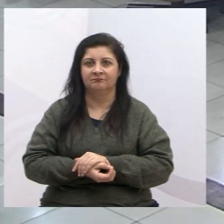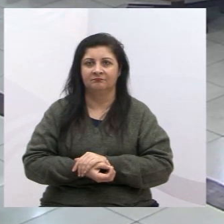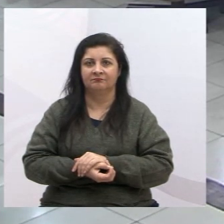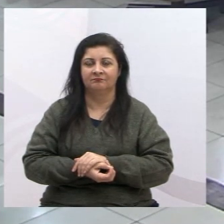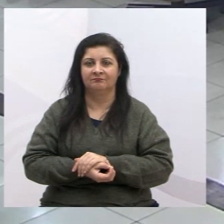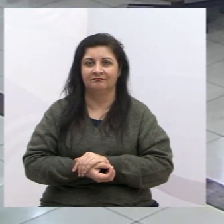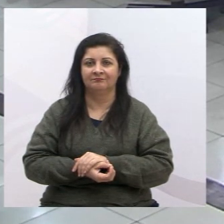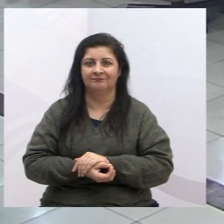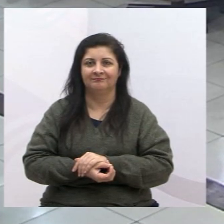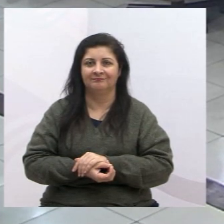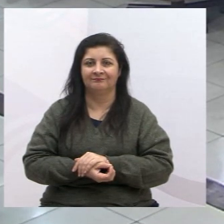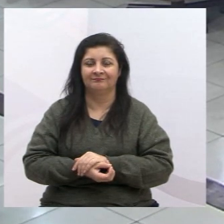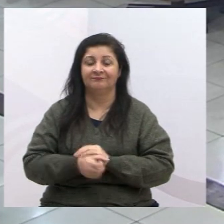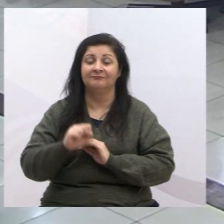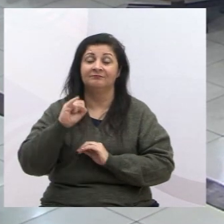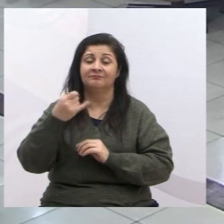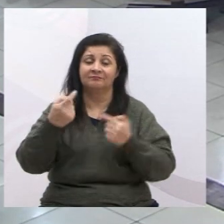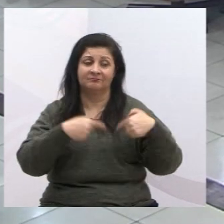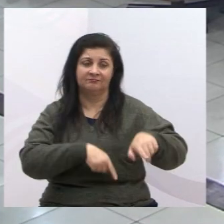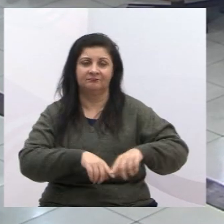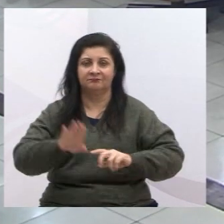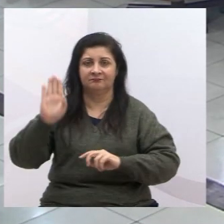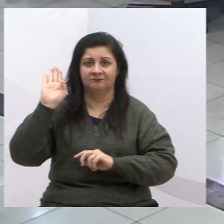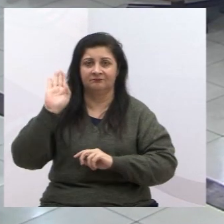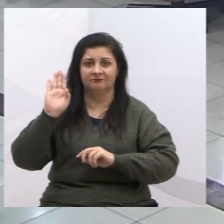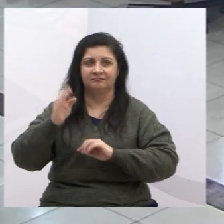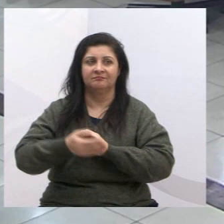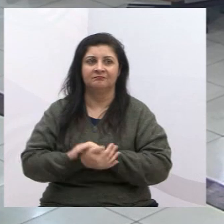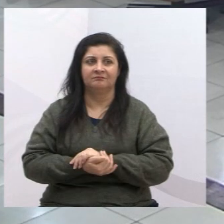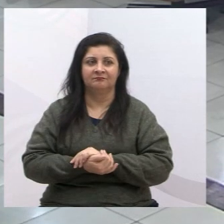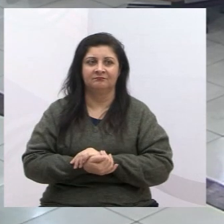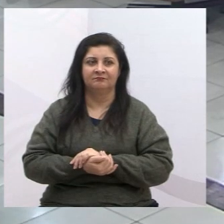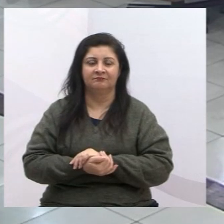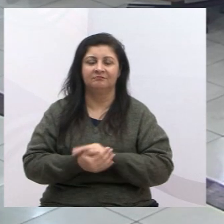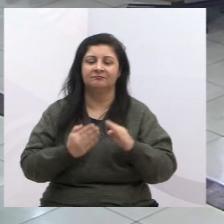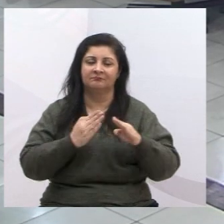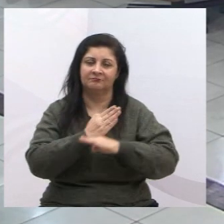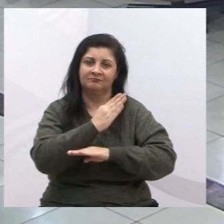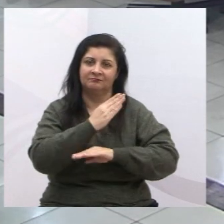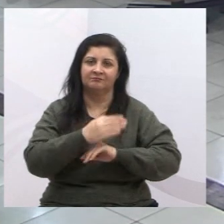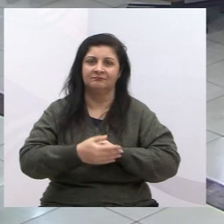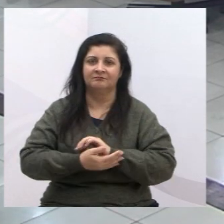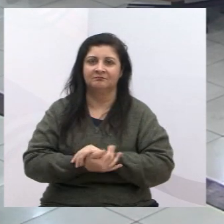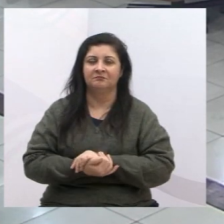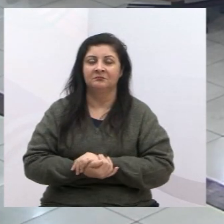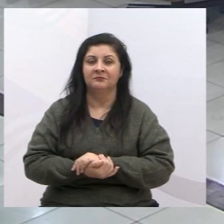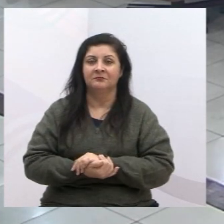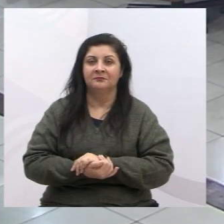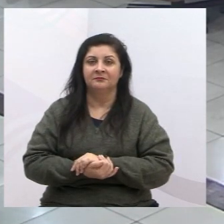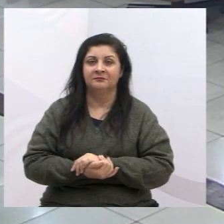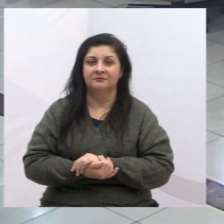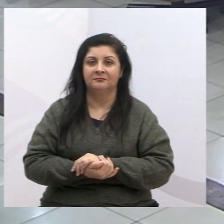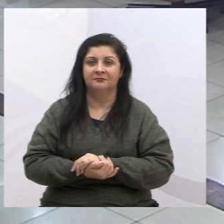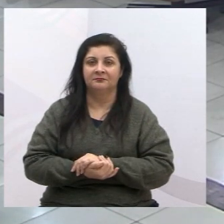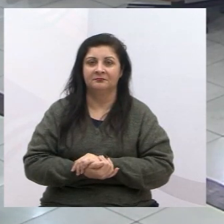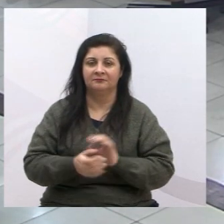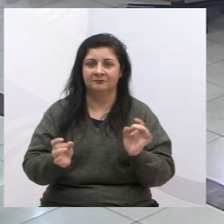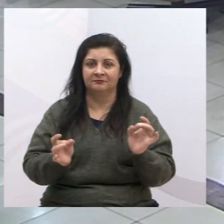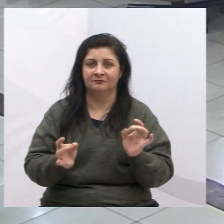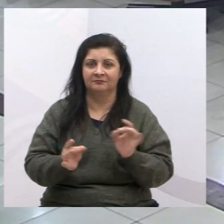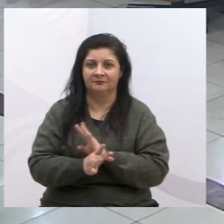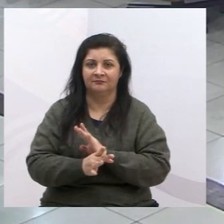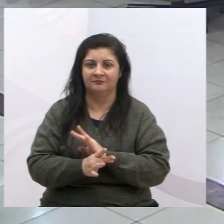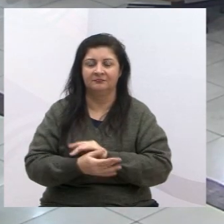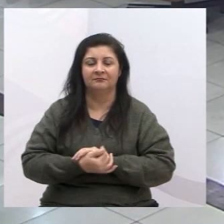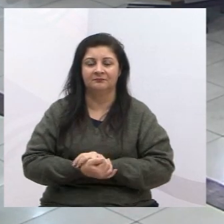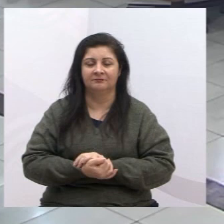Pedido de informação está em votação. Os contrários, por favor, se manifestem levantando os braços. Pedido de informação aprovado. Próximo pedido de informação. Não temos mais pedido